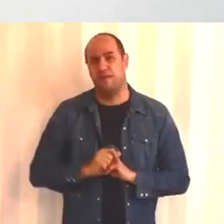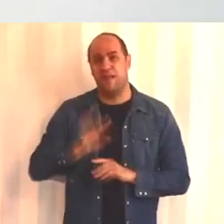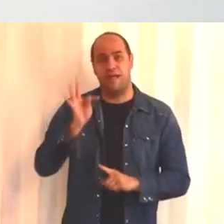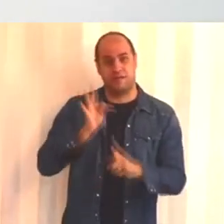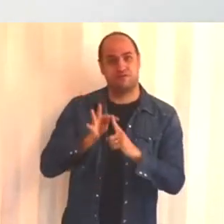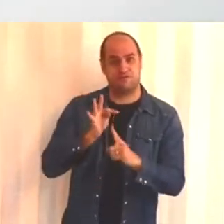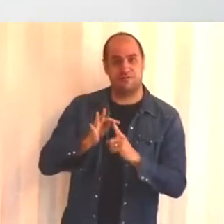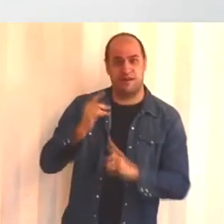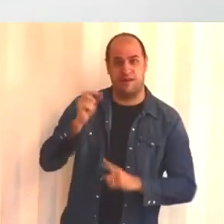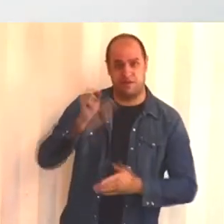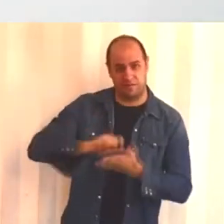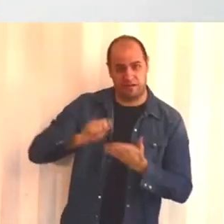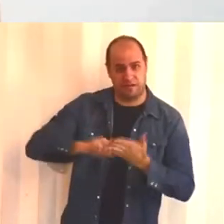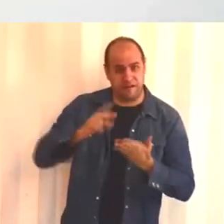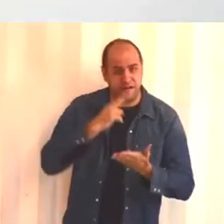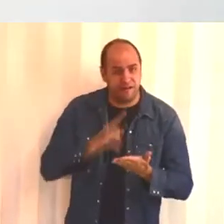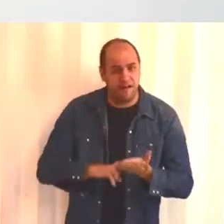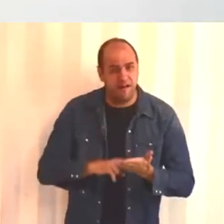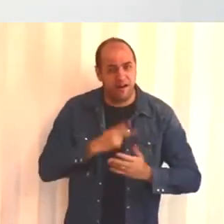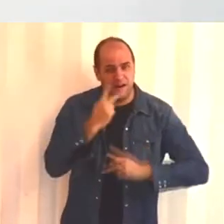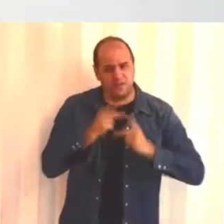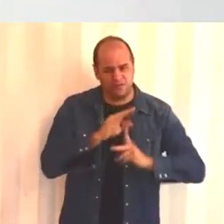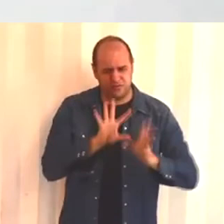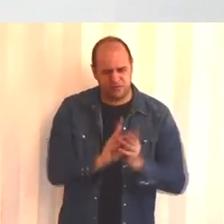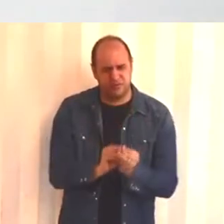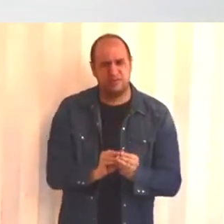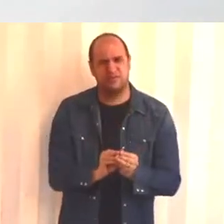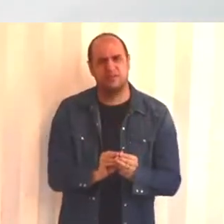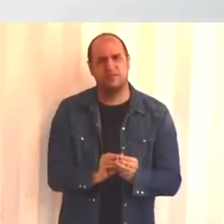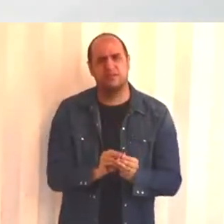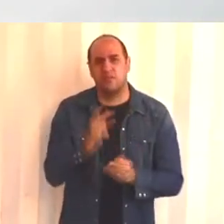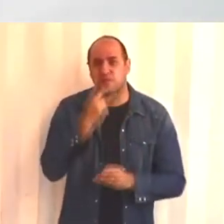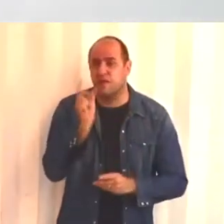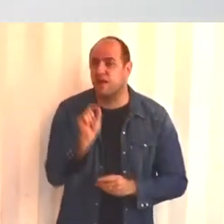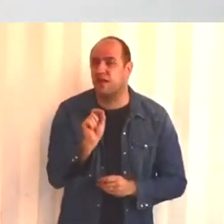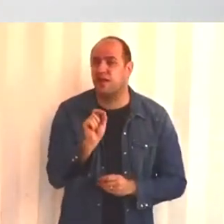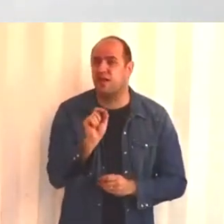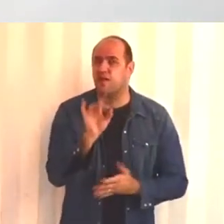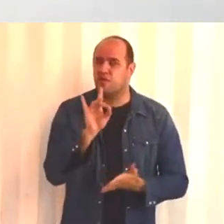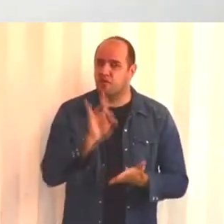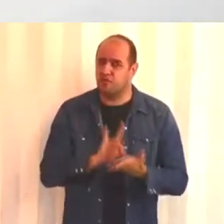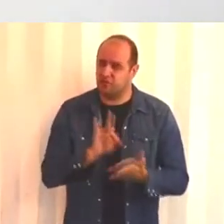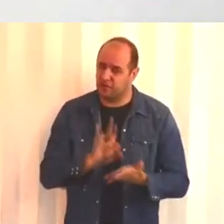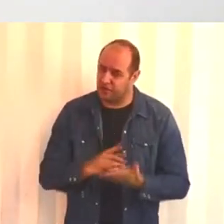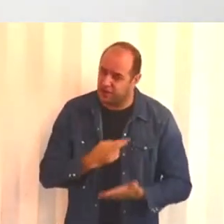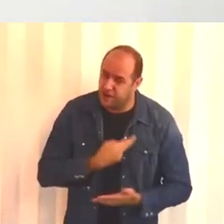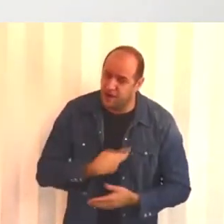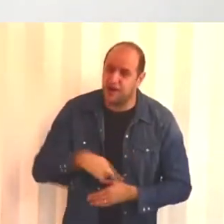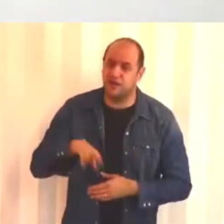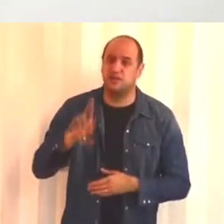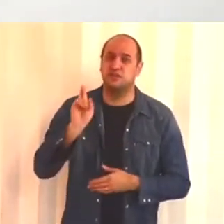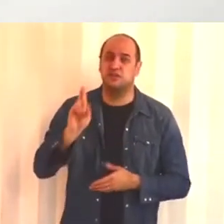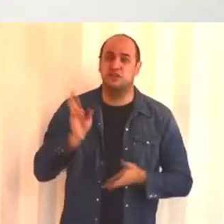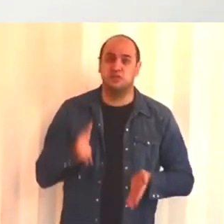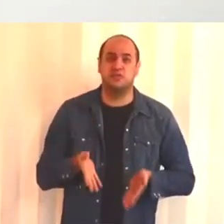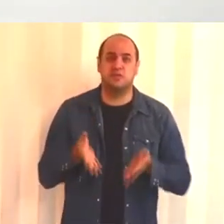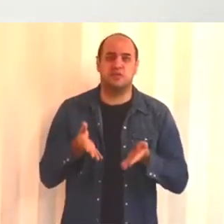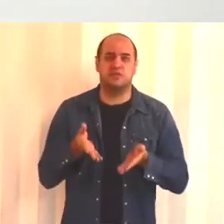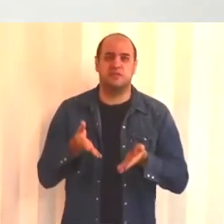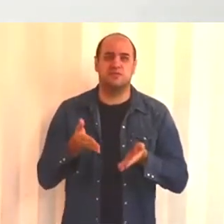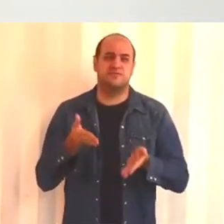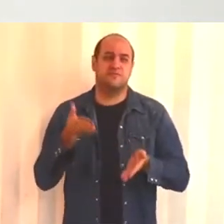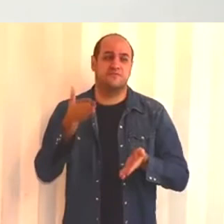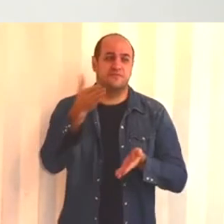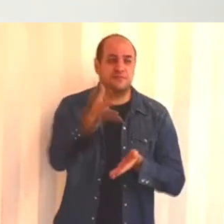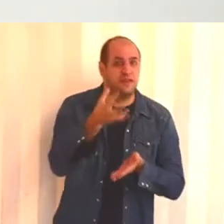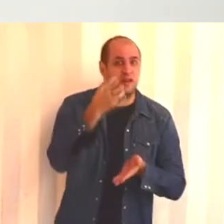carta, fala de uma síntese da verdadeira religião, ele diz o quê? A verdadeira religião é esta: visitar